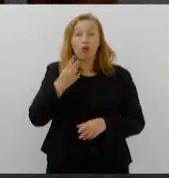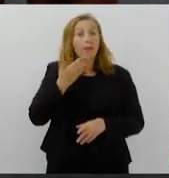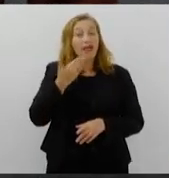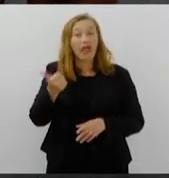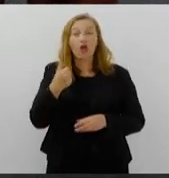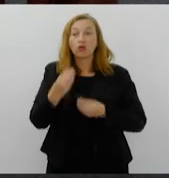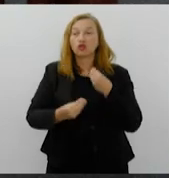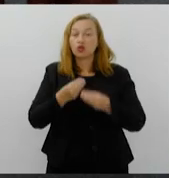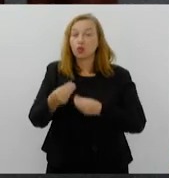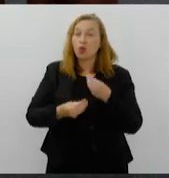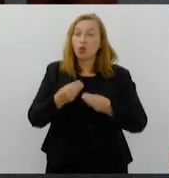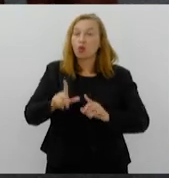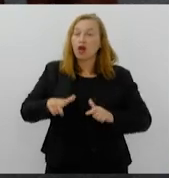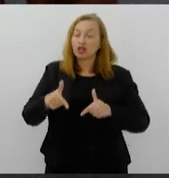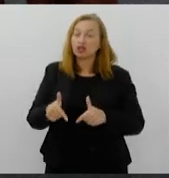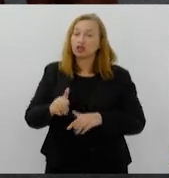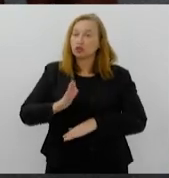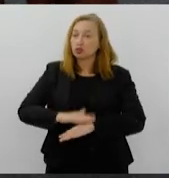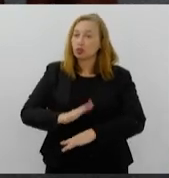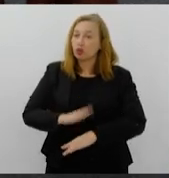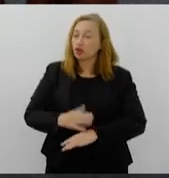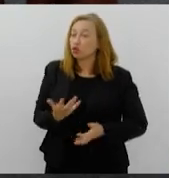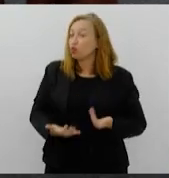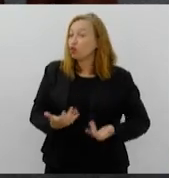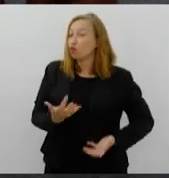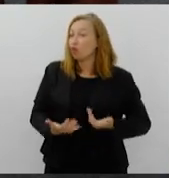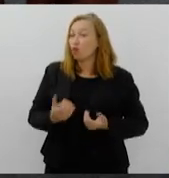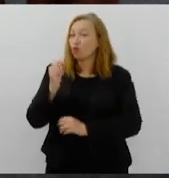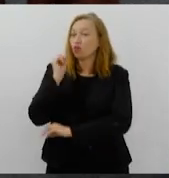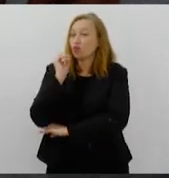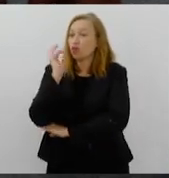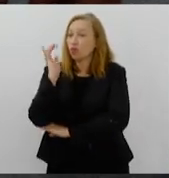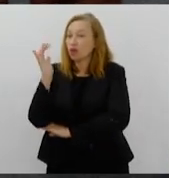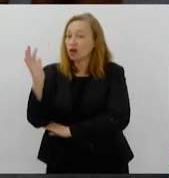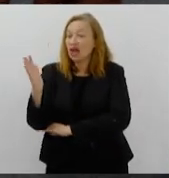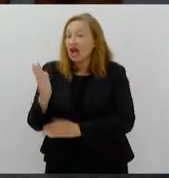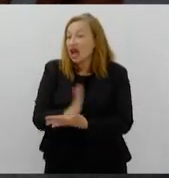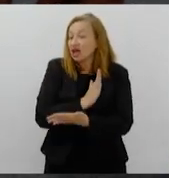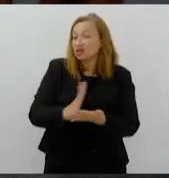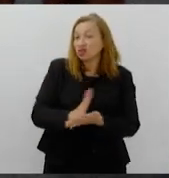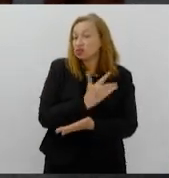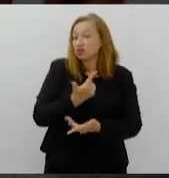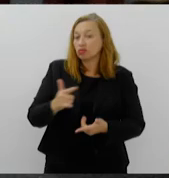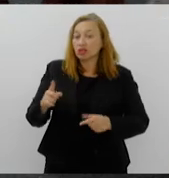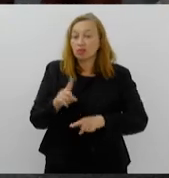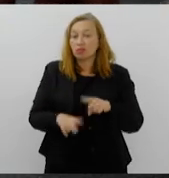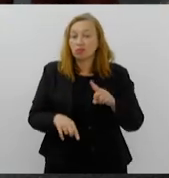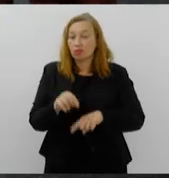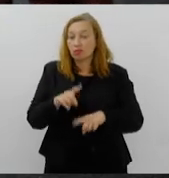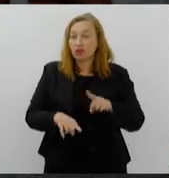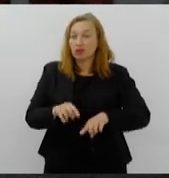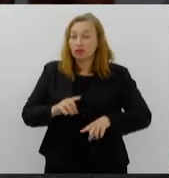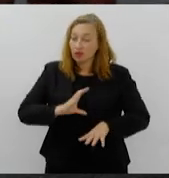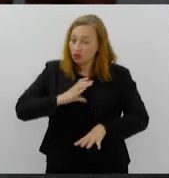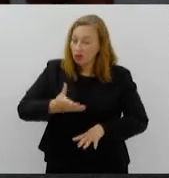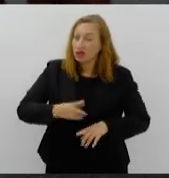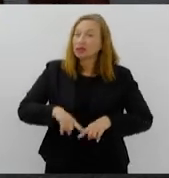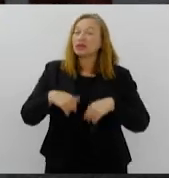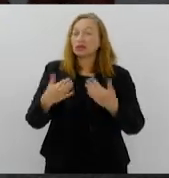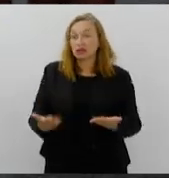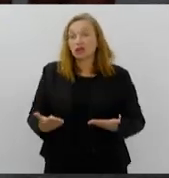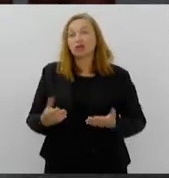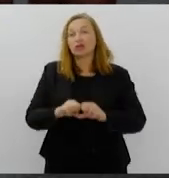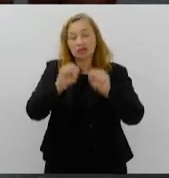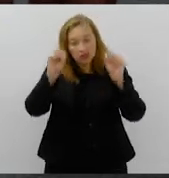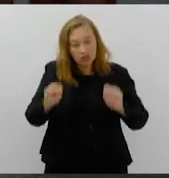como apagar um incêndio florestal. Muitas vezes eles não têm nem equipamento de defesa, vão na cara e na coragem. Então, esse